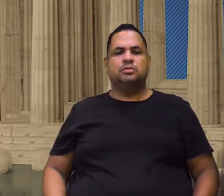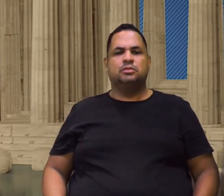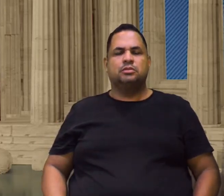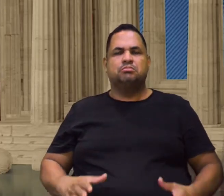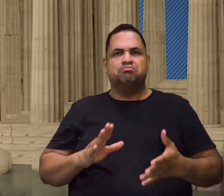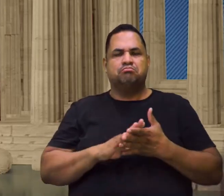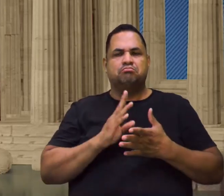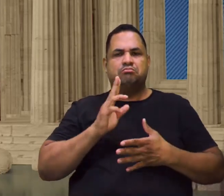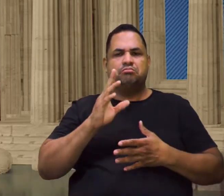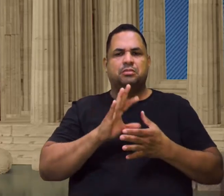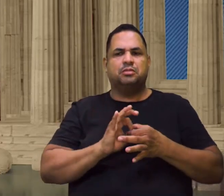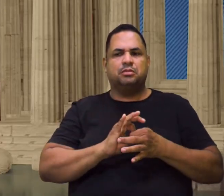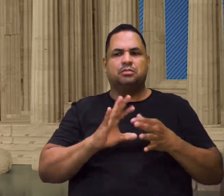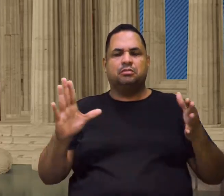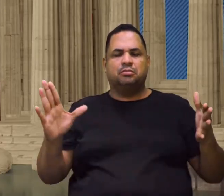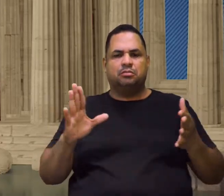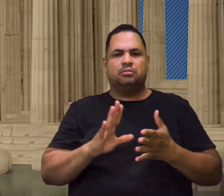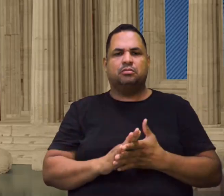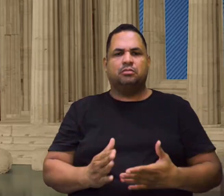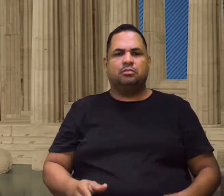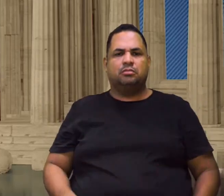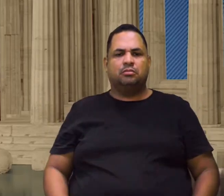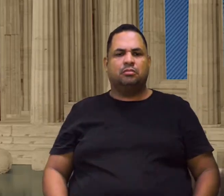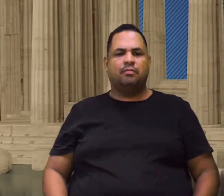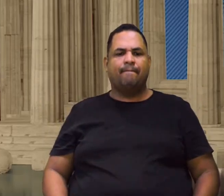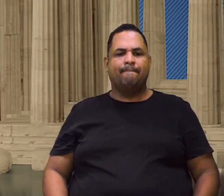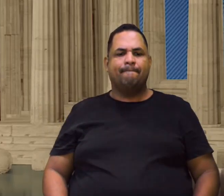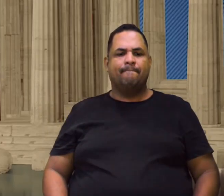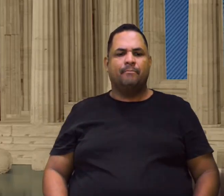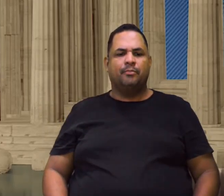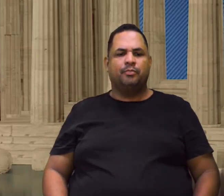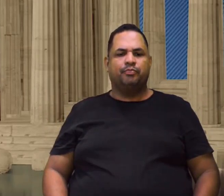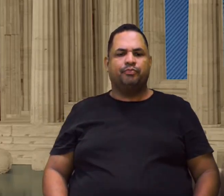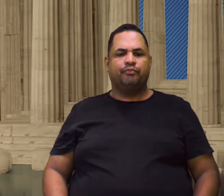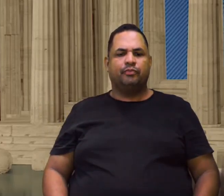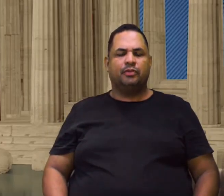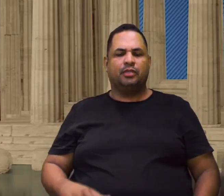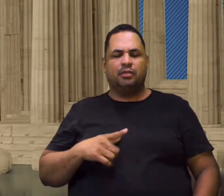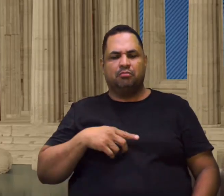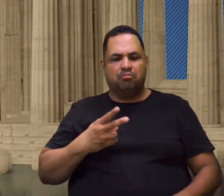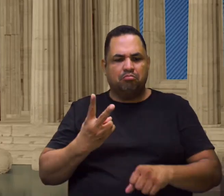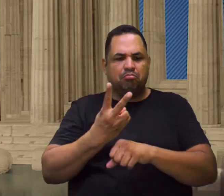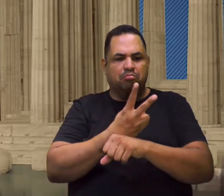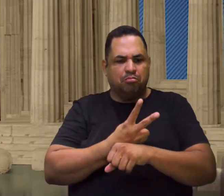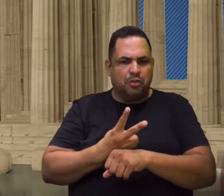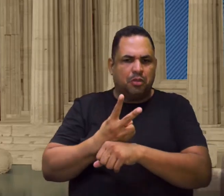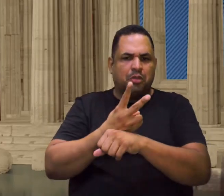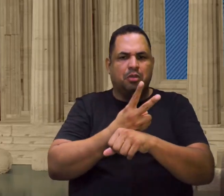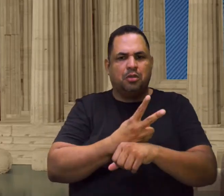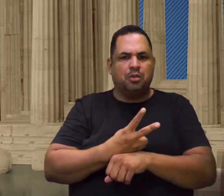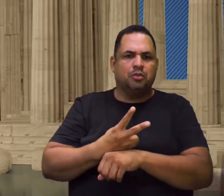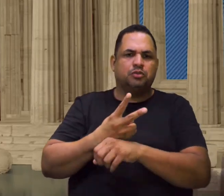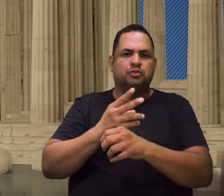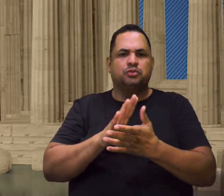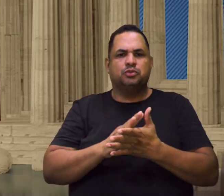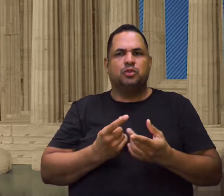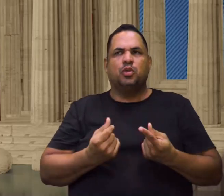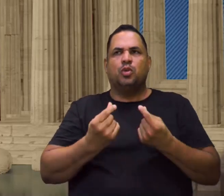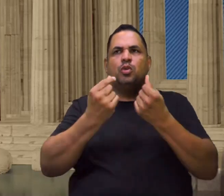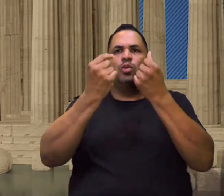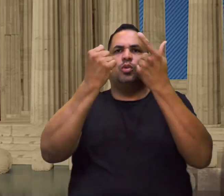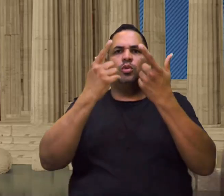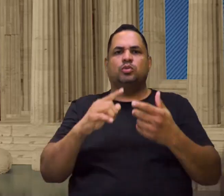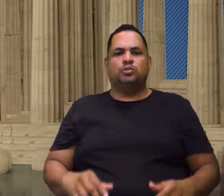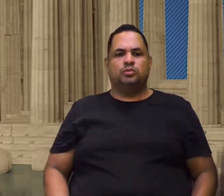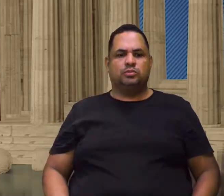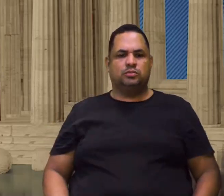uma situação que também ele adquiriu às vezes. Sempre em busca do lucro desregrado, né, de maneira ilegal.